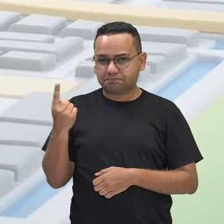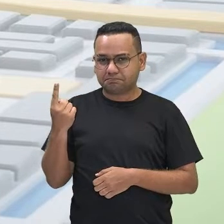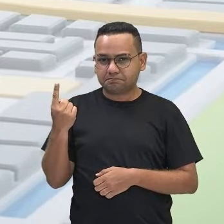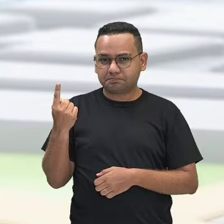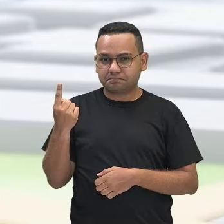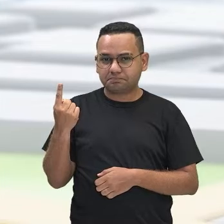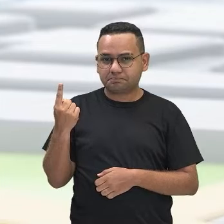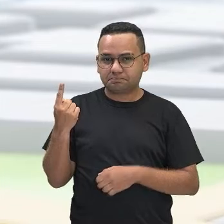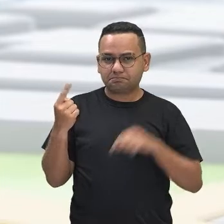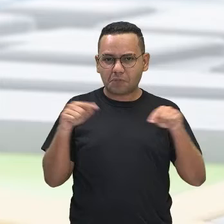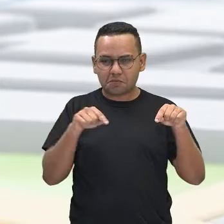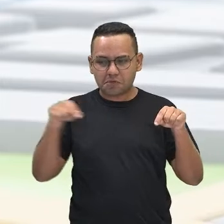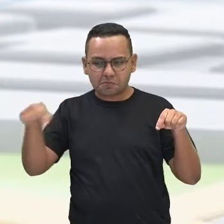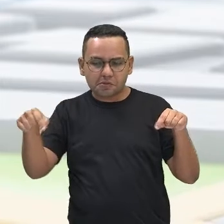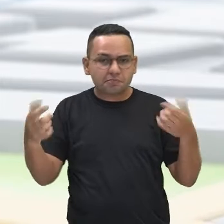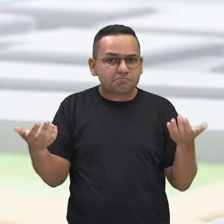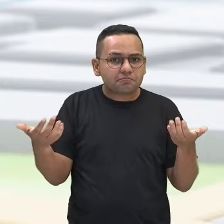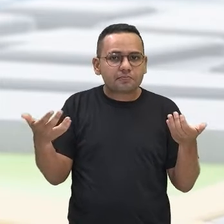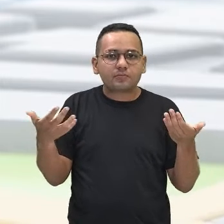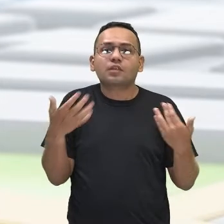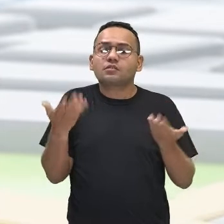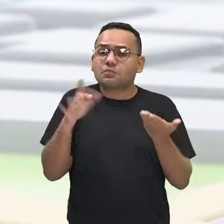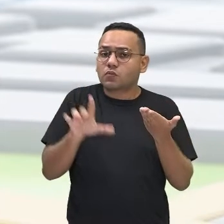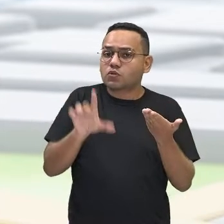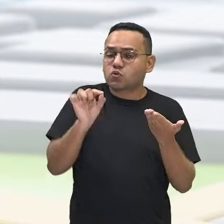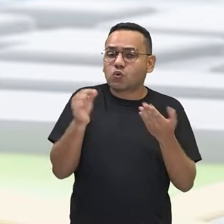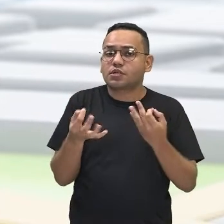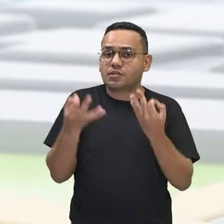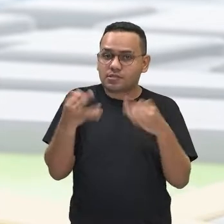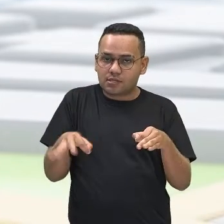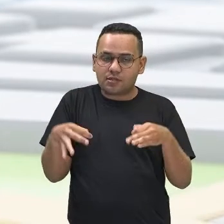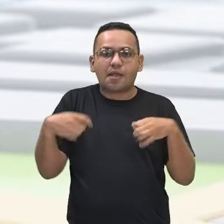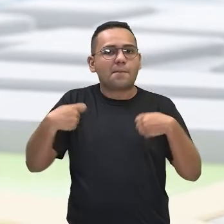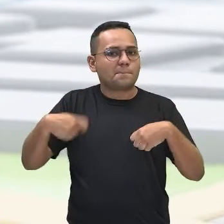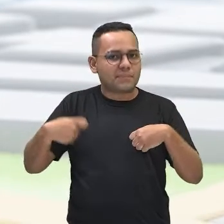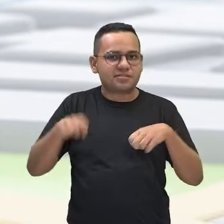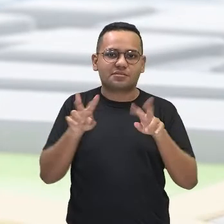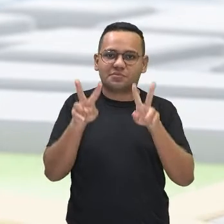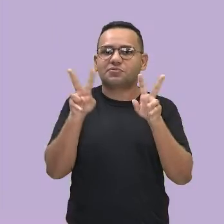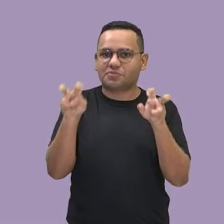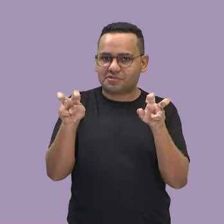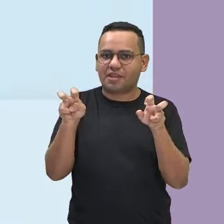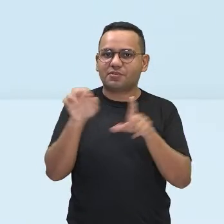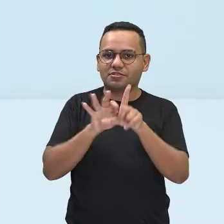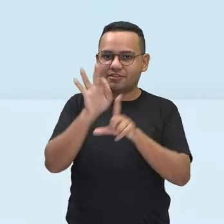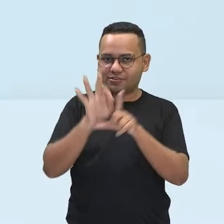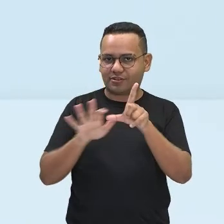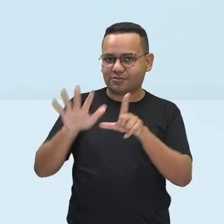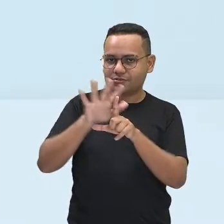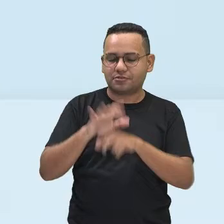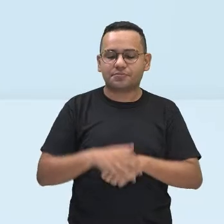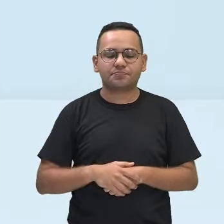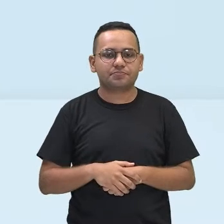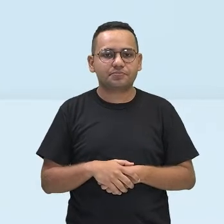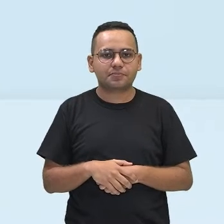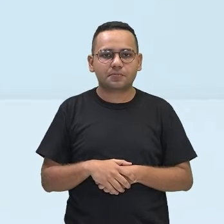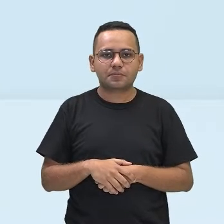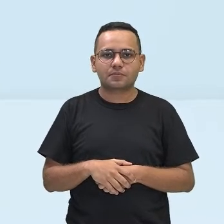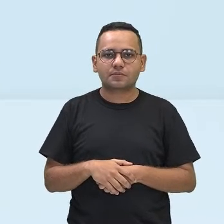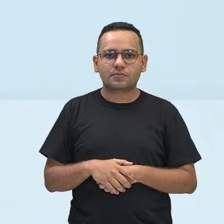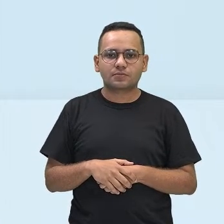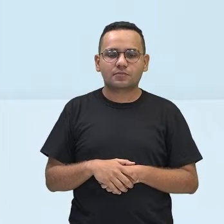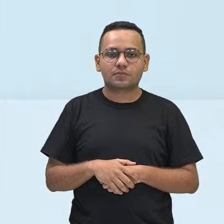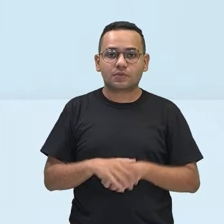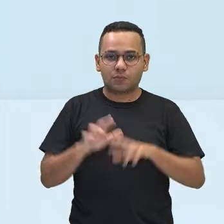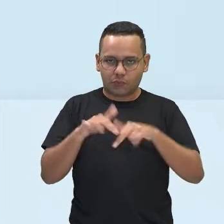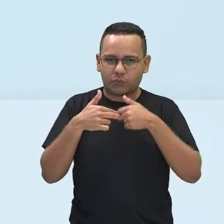ou aqui? Para tomarmos essa decisão, vamos recorrer às estatísticas. Para isso, será necessário